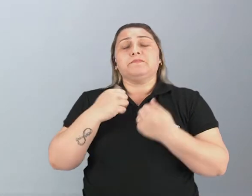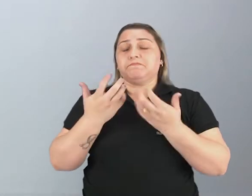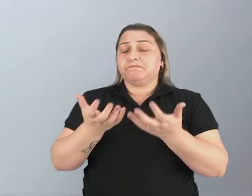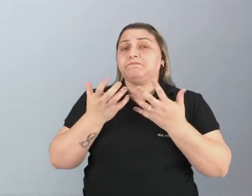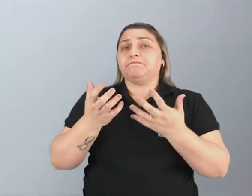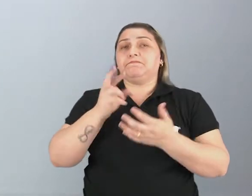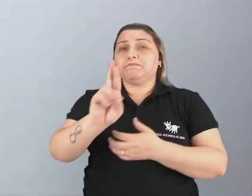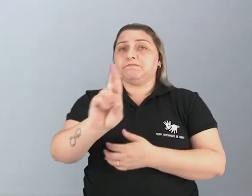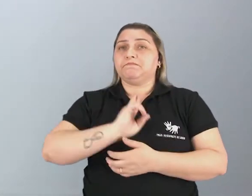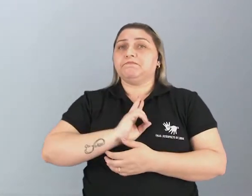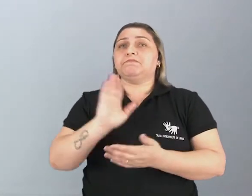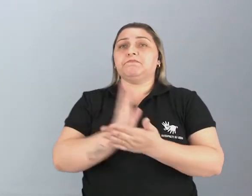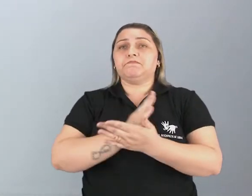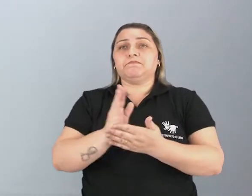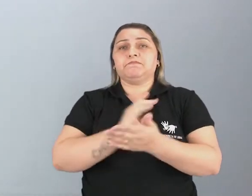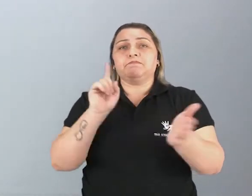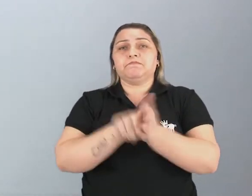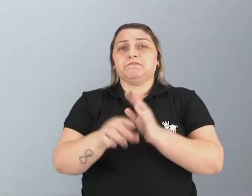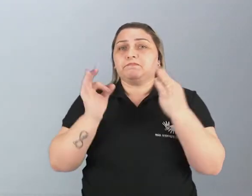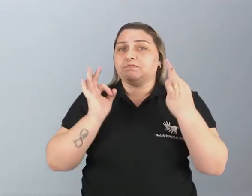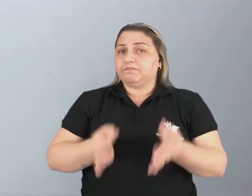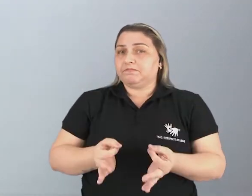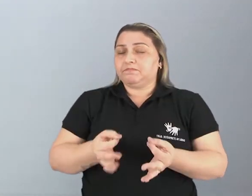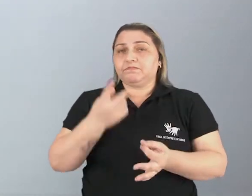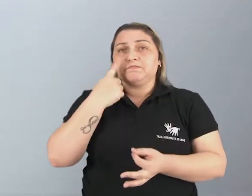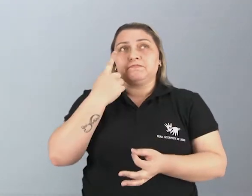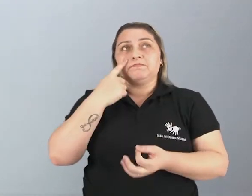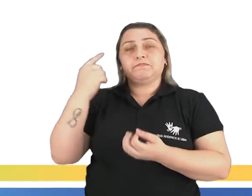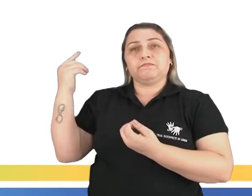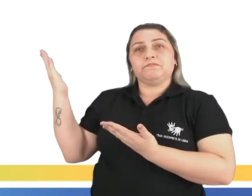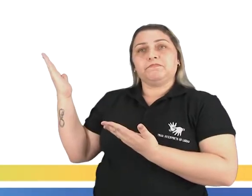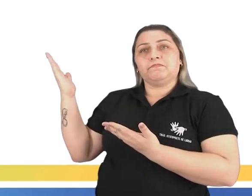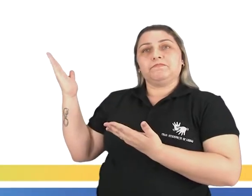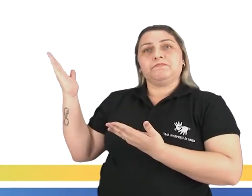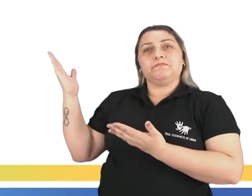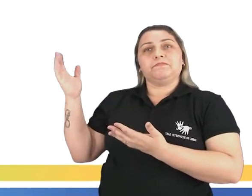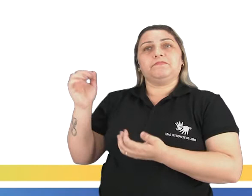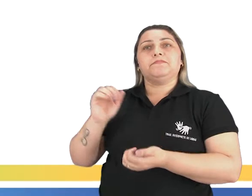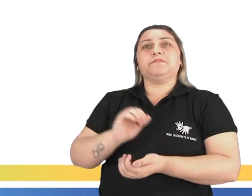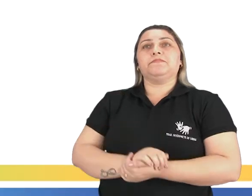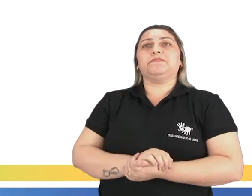que vocês me respondam algumas questões. Veja comigo aqui na tela.